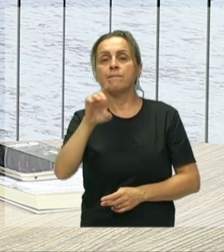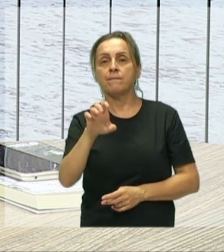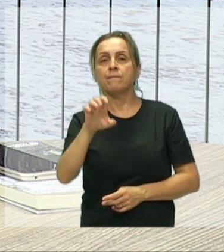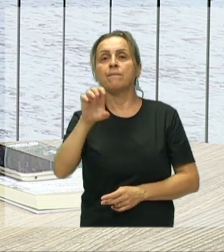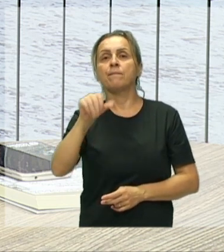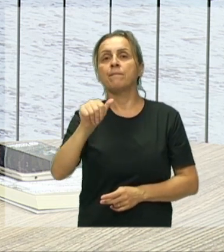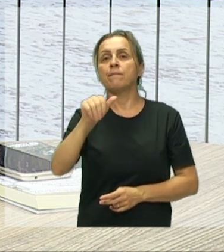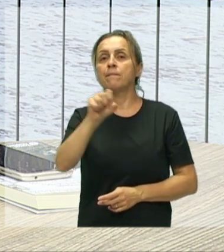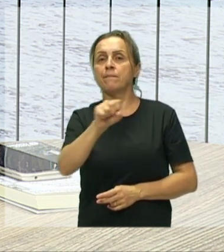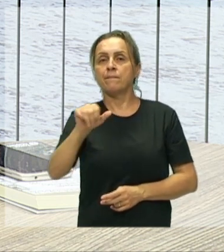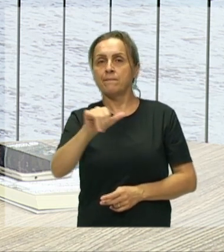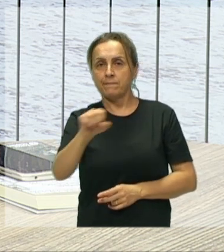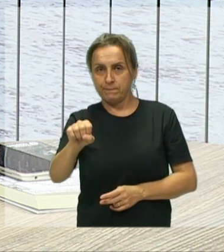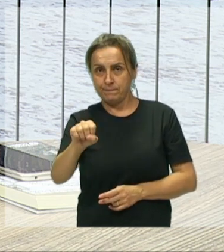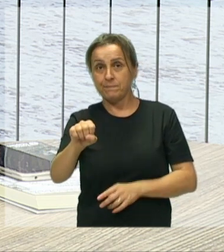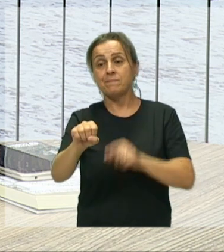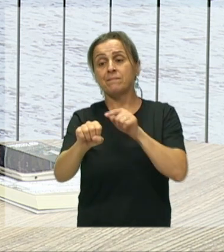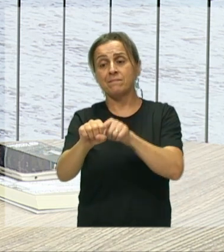a compositora